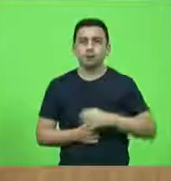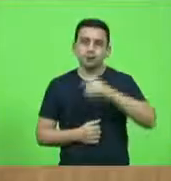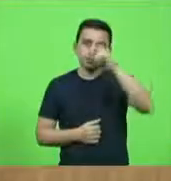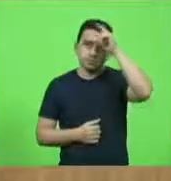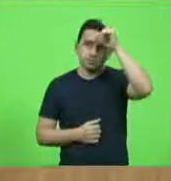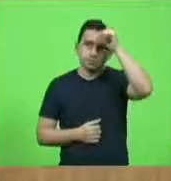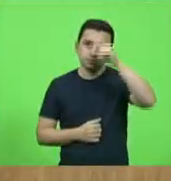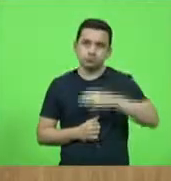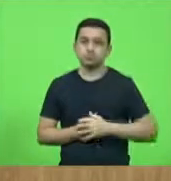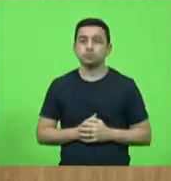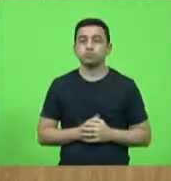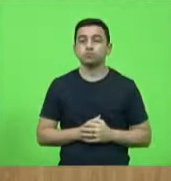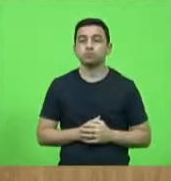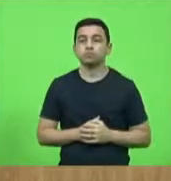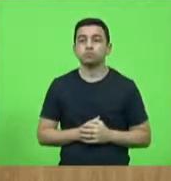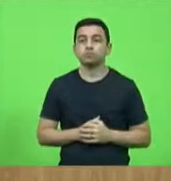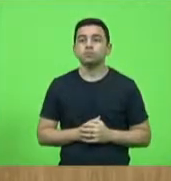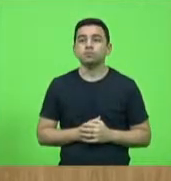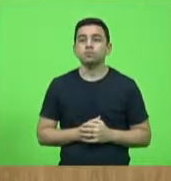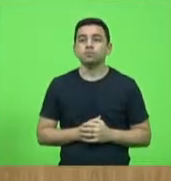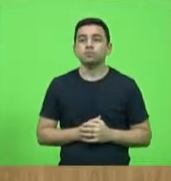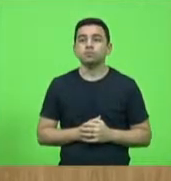Parabenizar o senhor, a vossa...